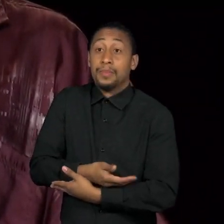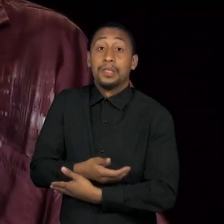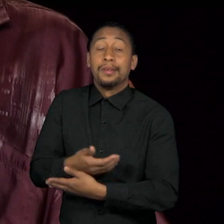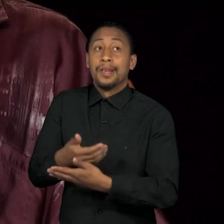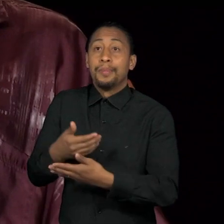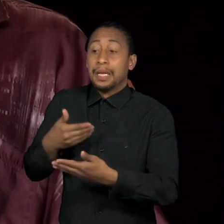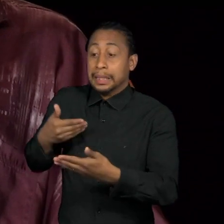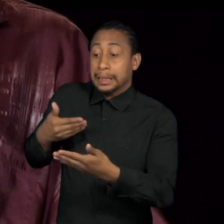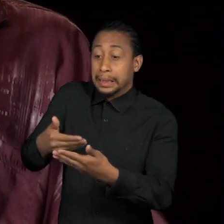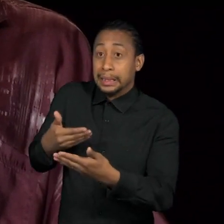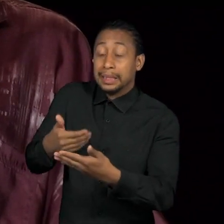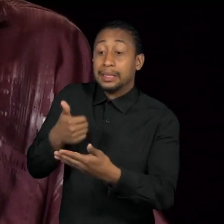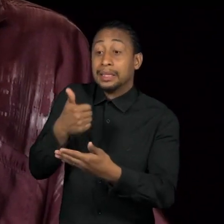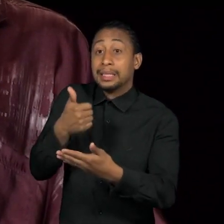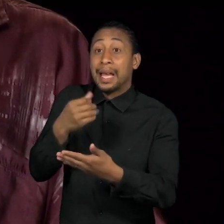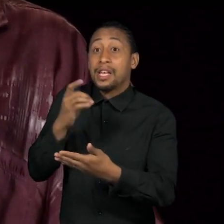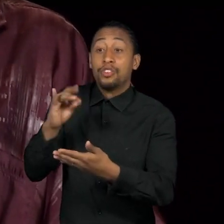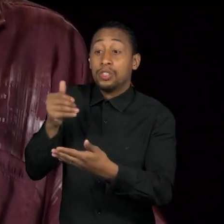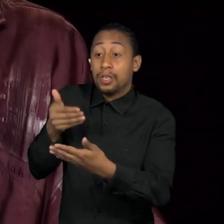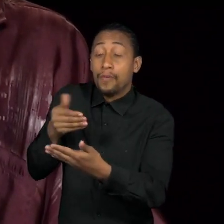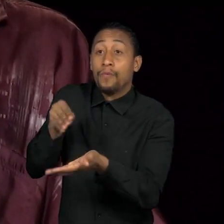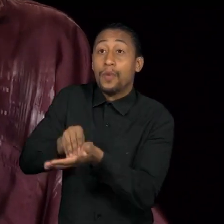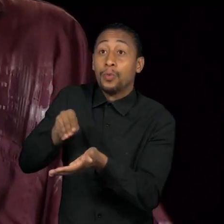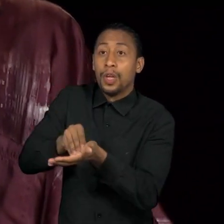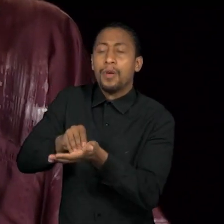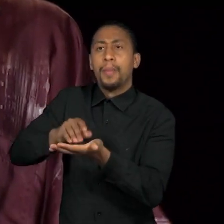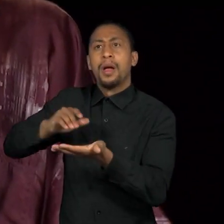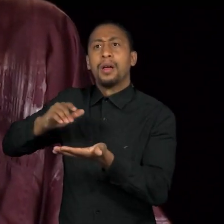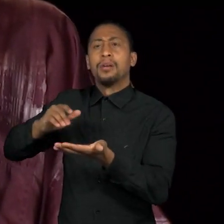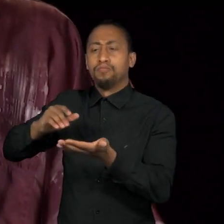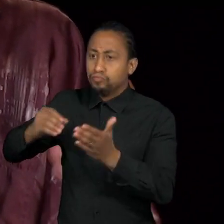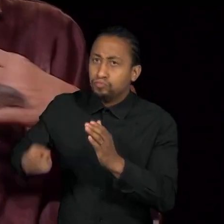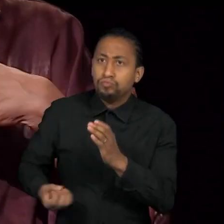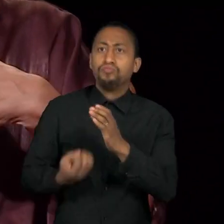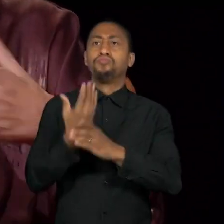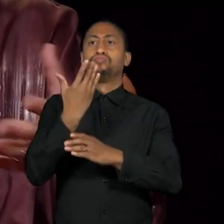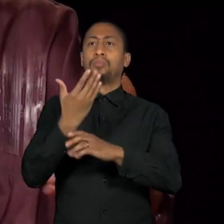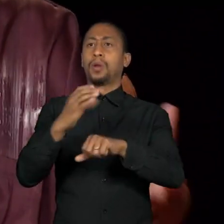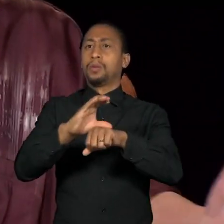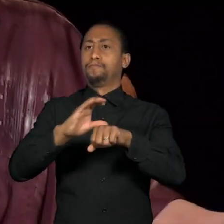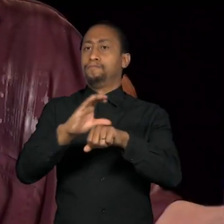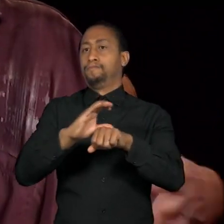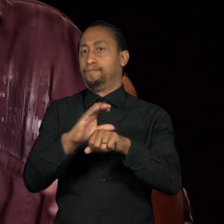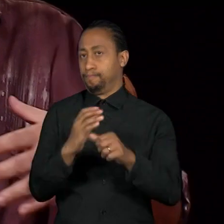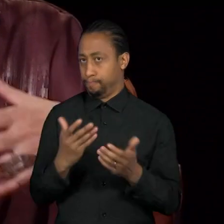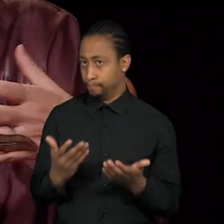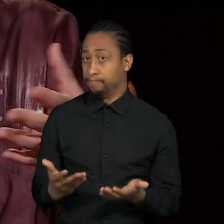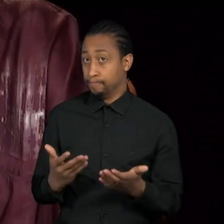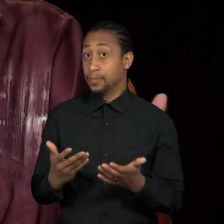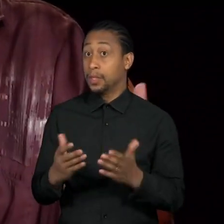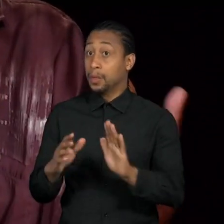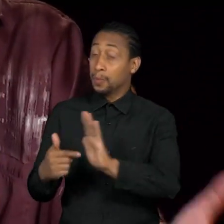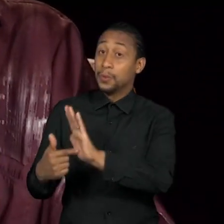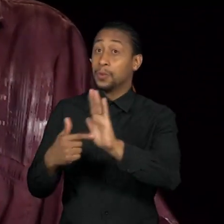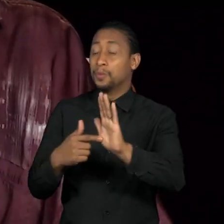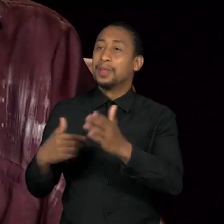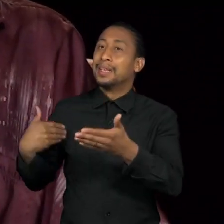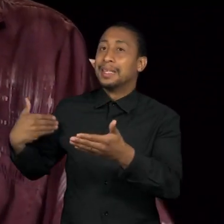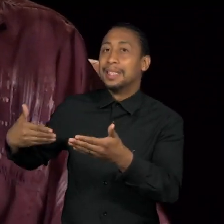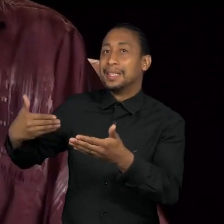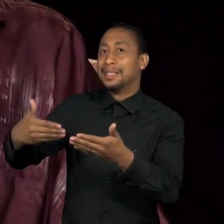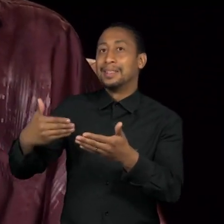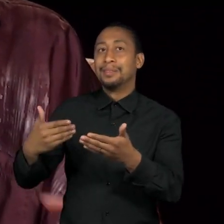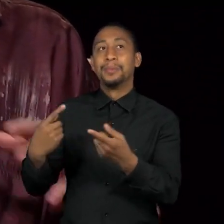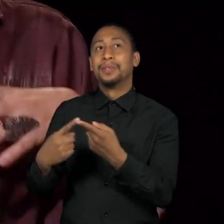anistia ser decretada. Foi um marco né, na nossa vida, porque foi uma coisa que nos últimos anos a gente